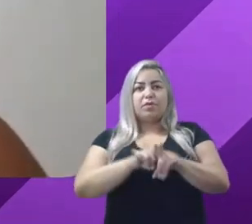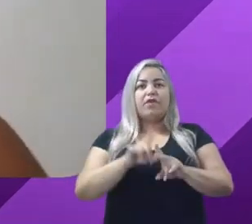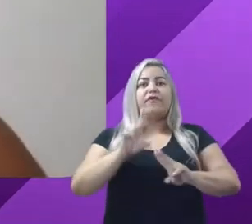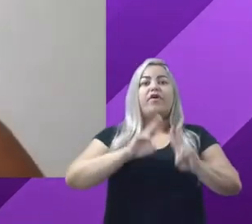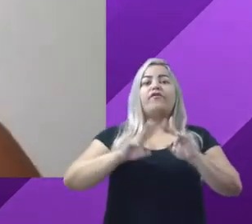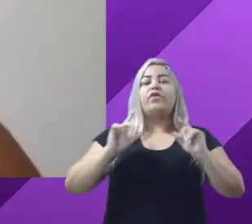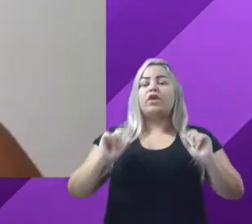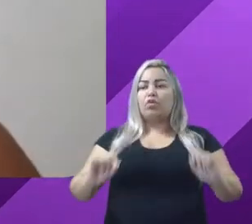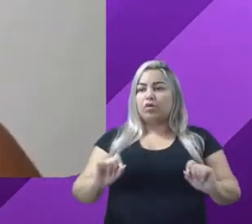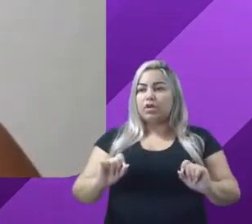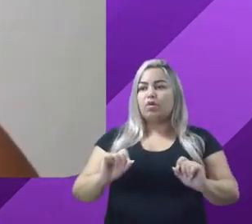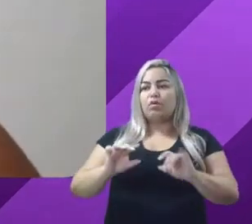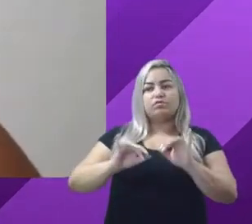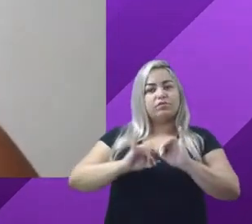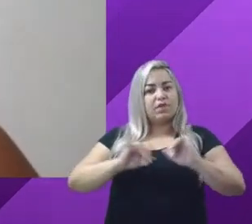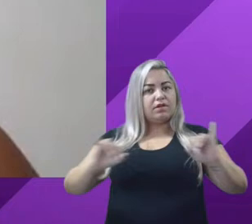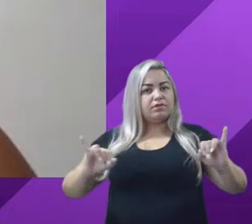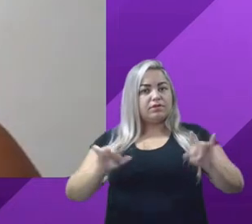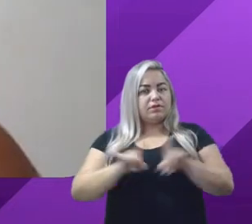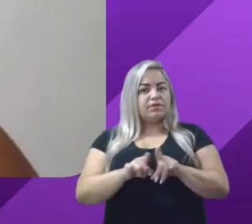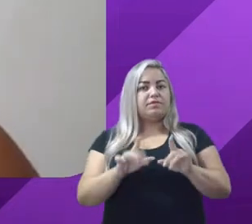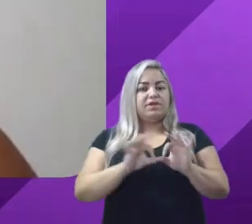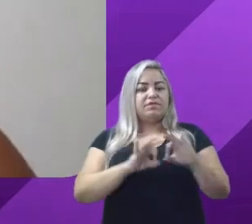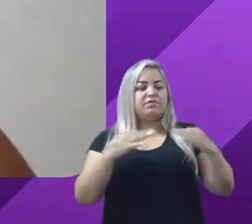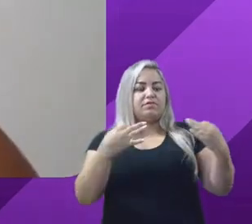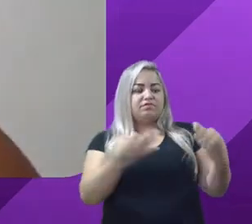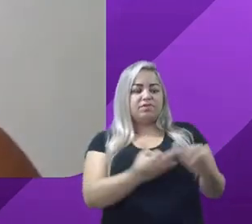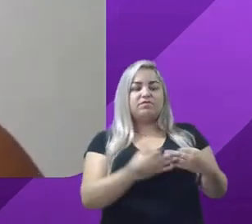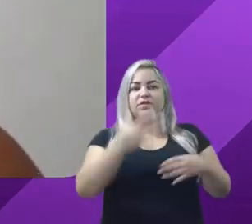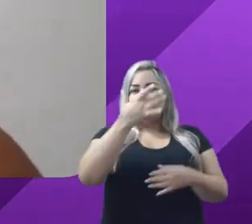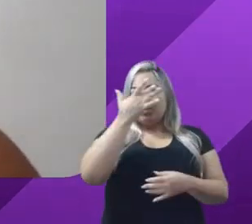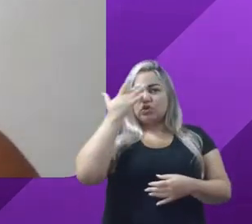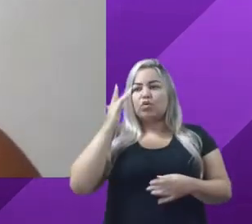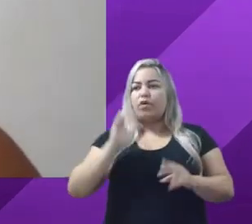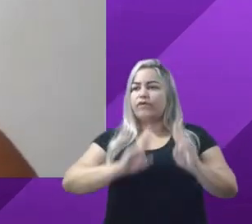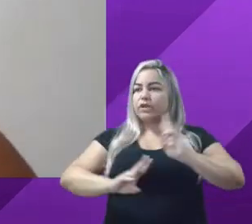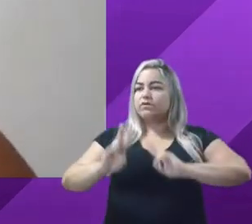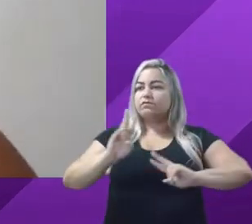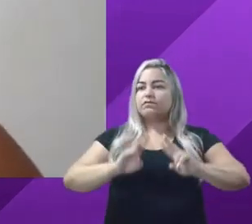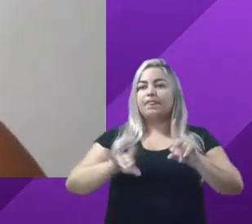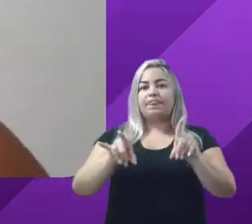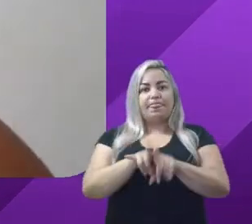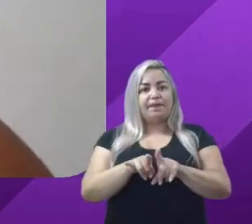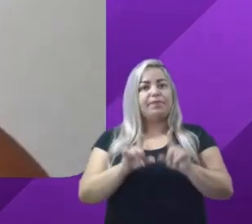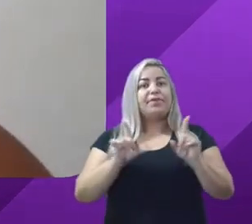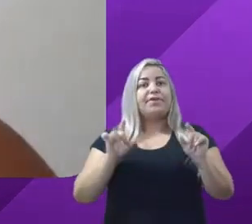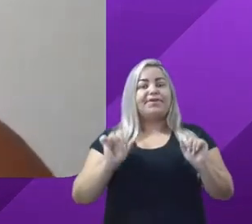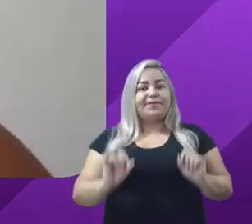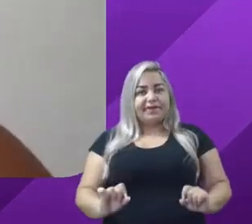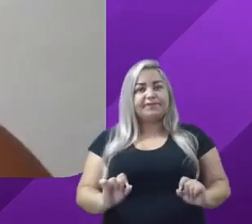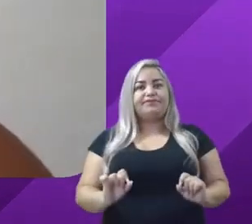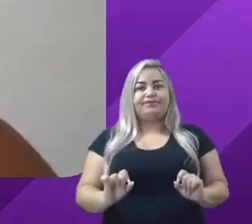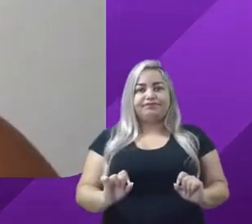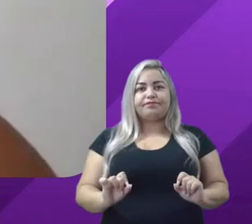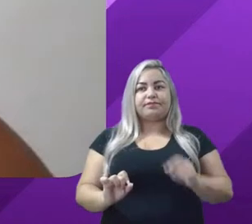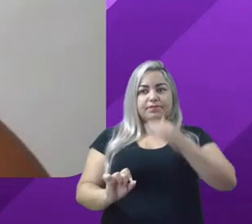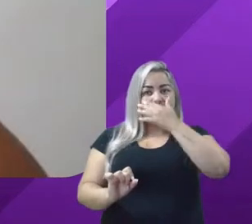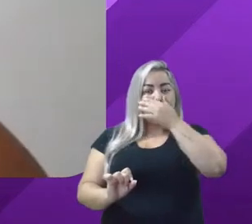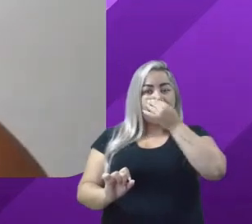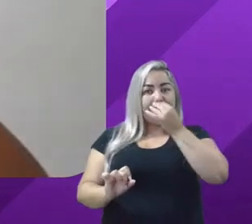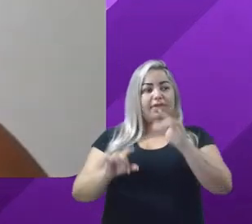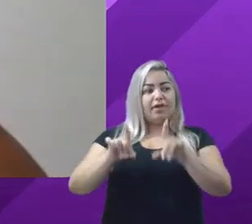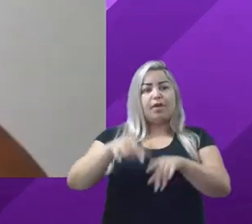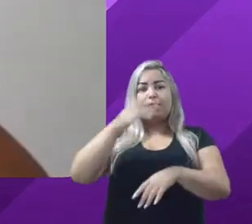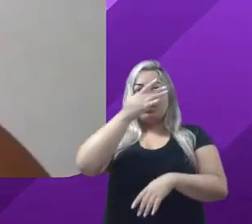olhar, né, os dados dessas famílias, dessas pessoas, a gente vê que a maioria delas, né, majoritariamente, elas